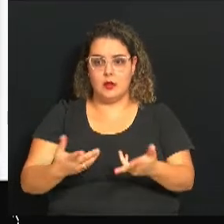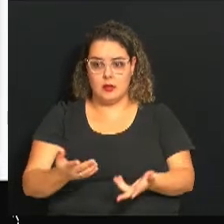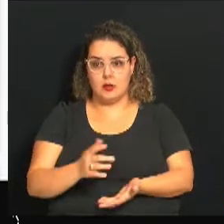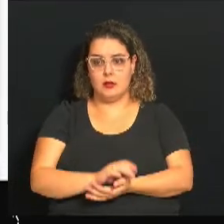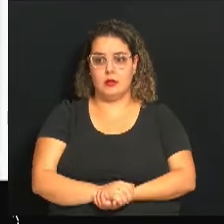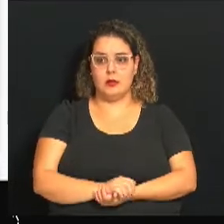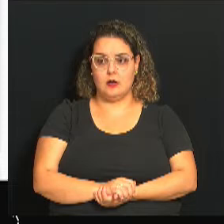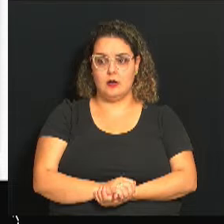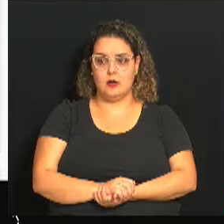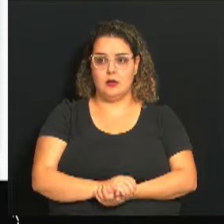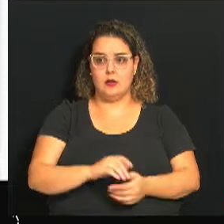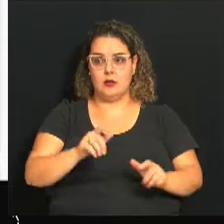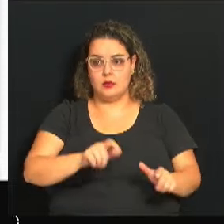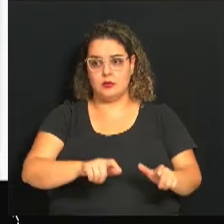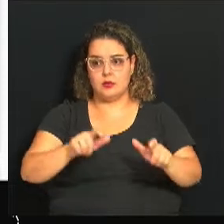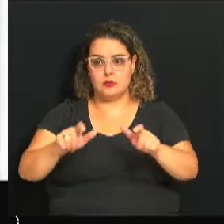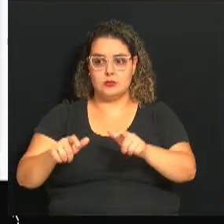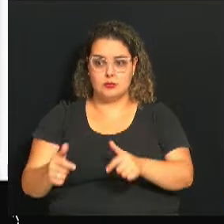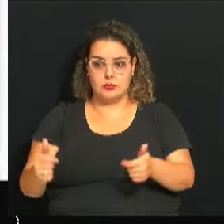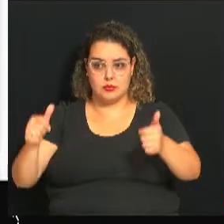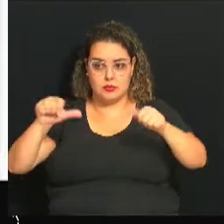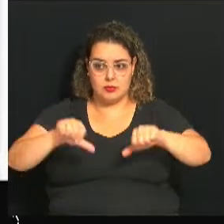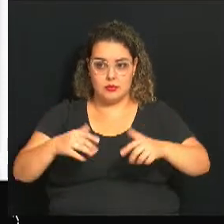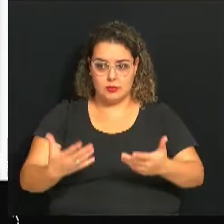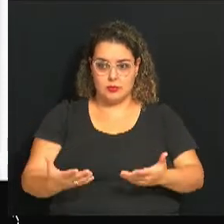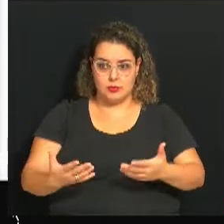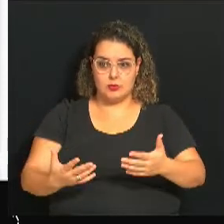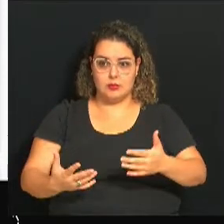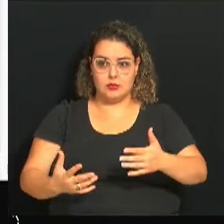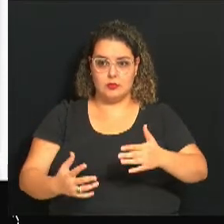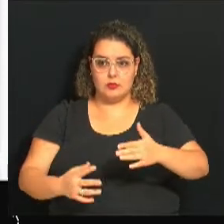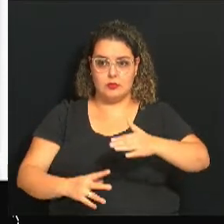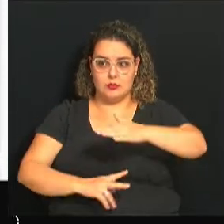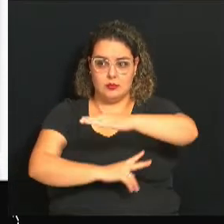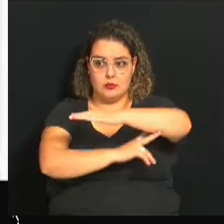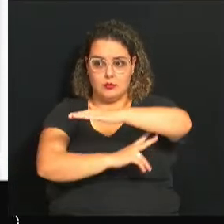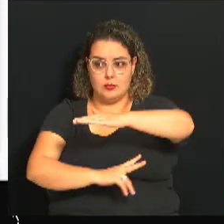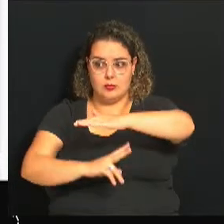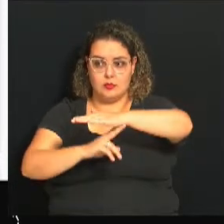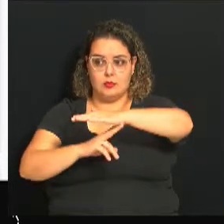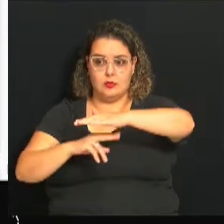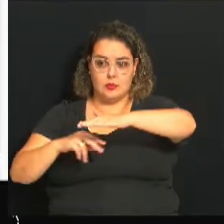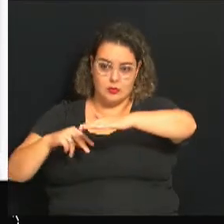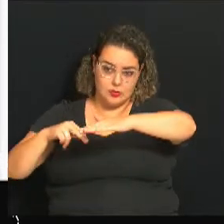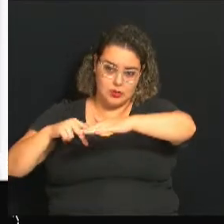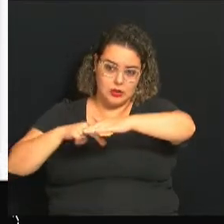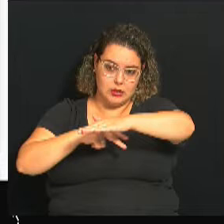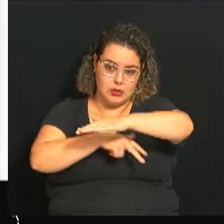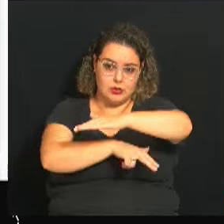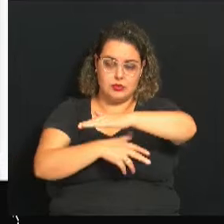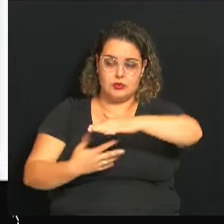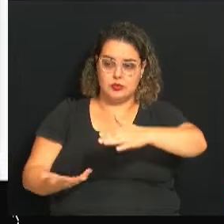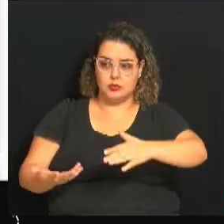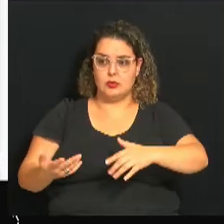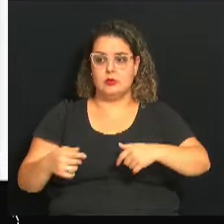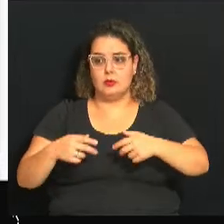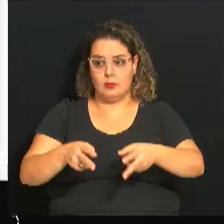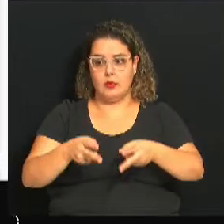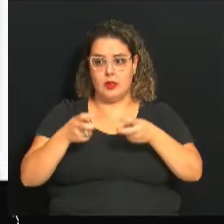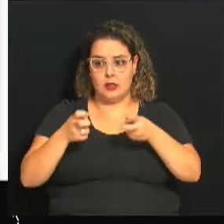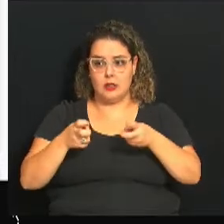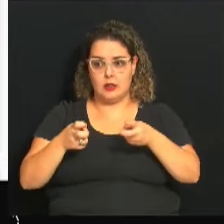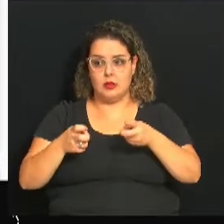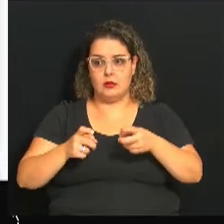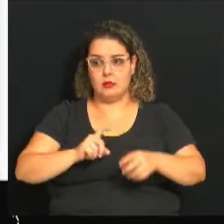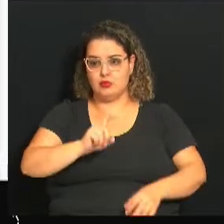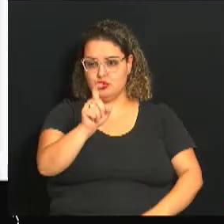esses espaços degradados embaixo de pontilhões, embaixo dos viadutos, né, que você percebe que tem uma